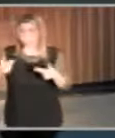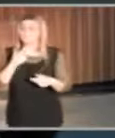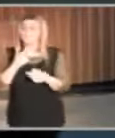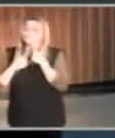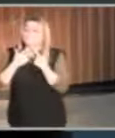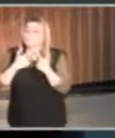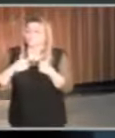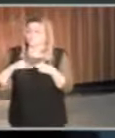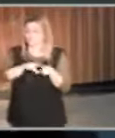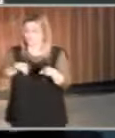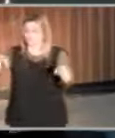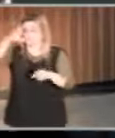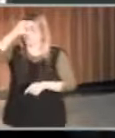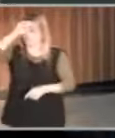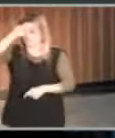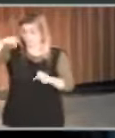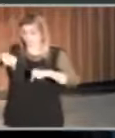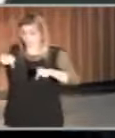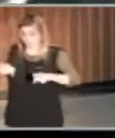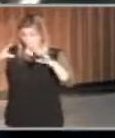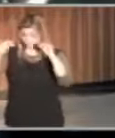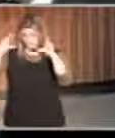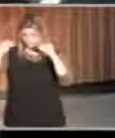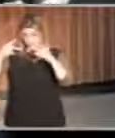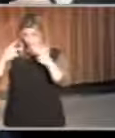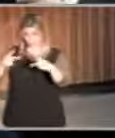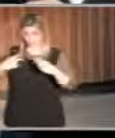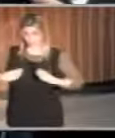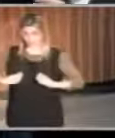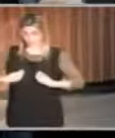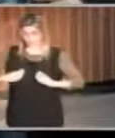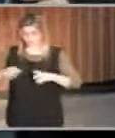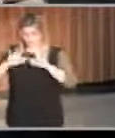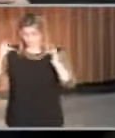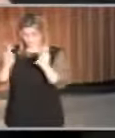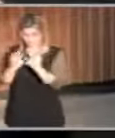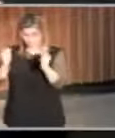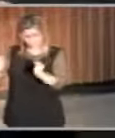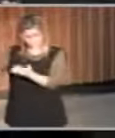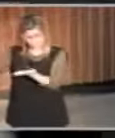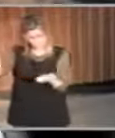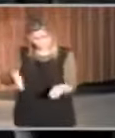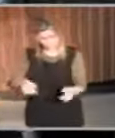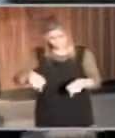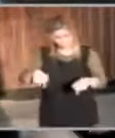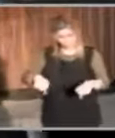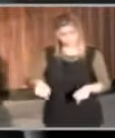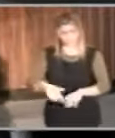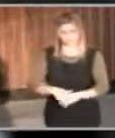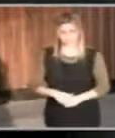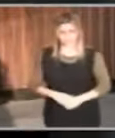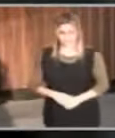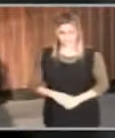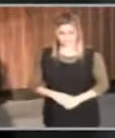você hoje à noite queria convidar você para vir com a sua família no dia do Senhor que esse dia é hoje